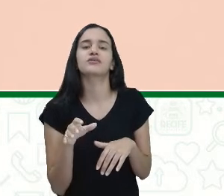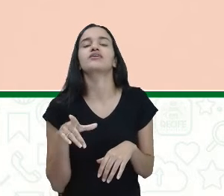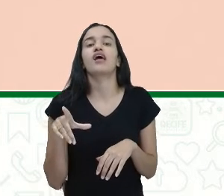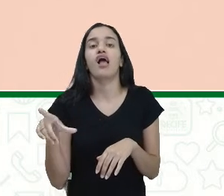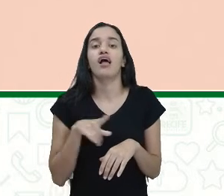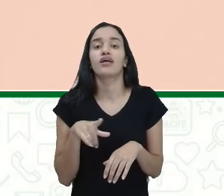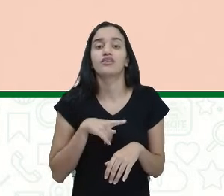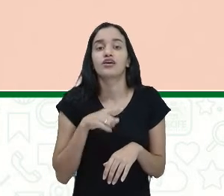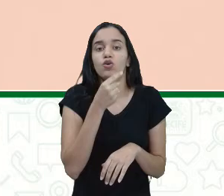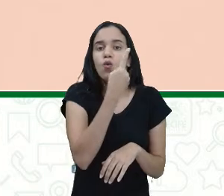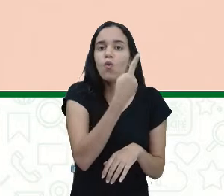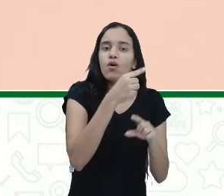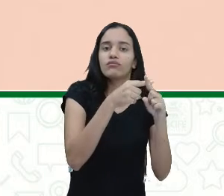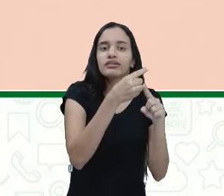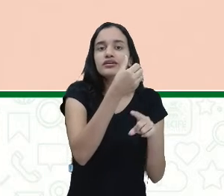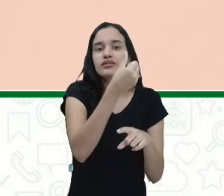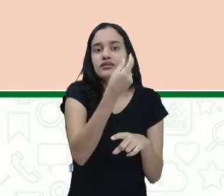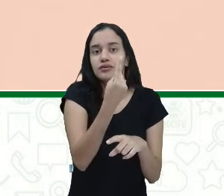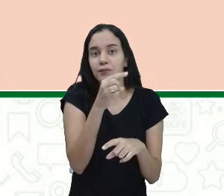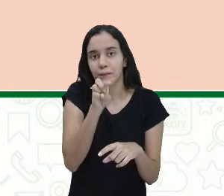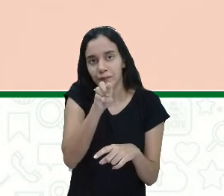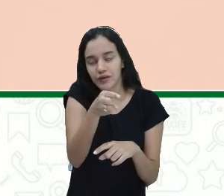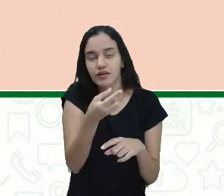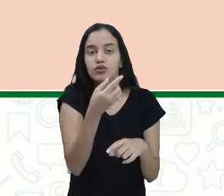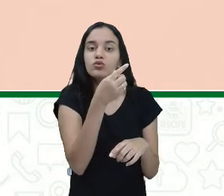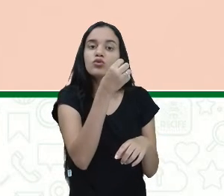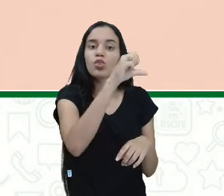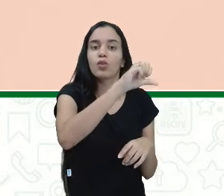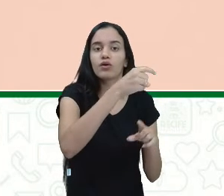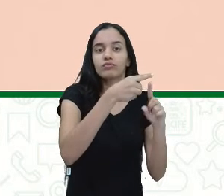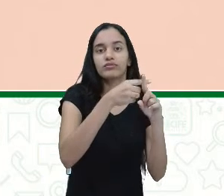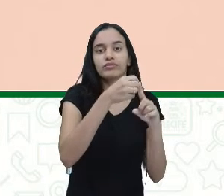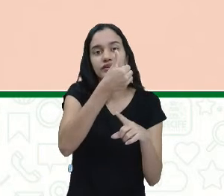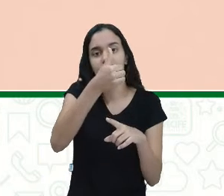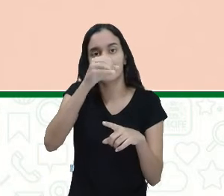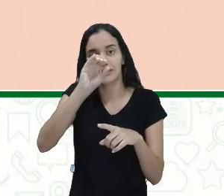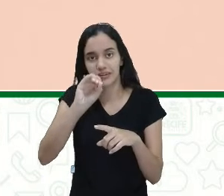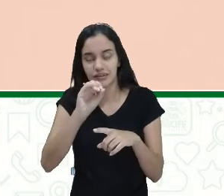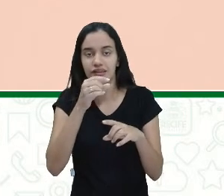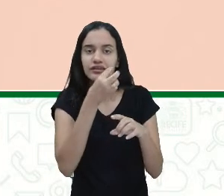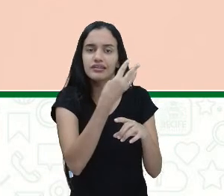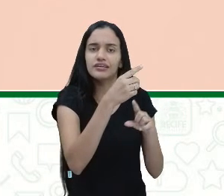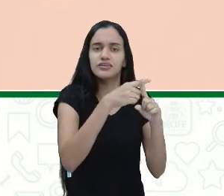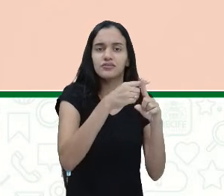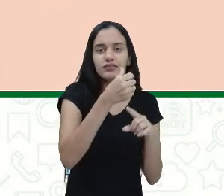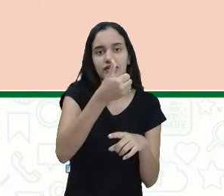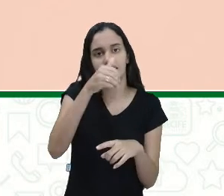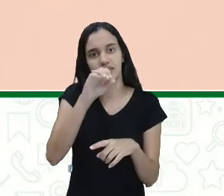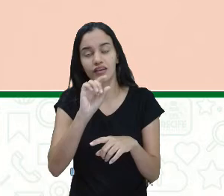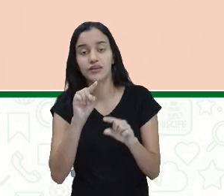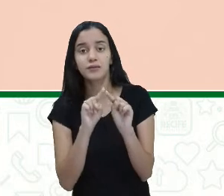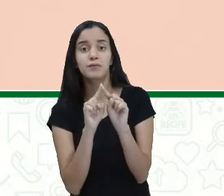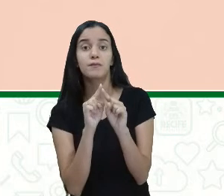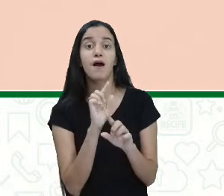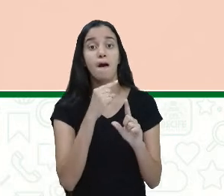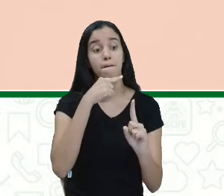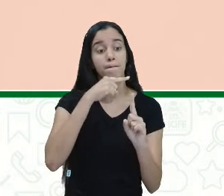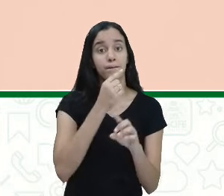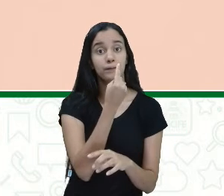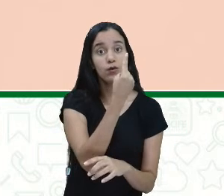1 vezes 1.000, 9 vezes 100, 3 vezes 10, né? Mais 1 vezes 1,